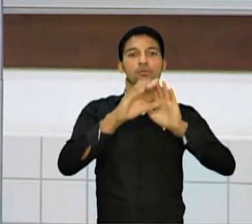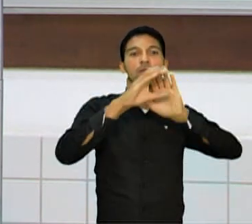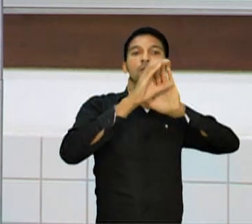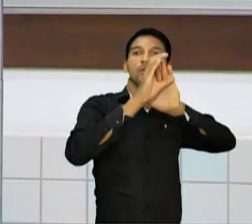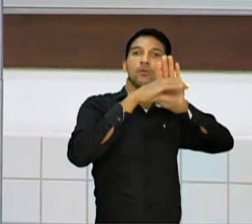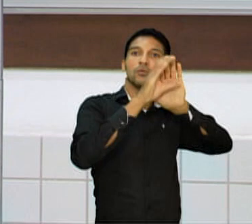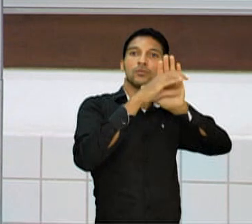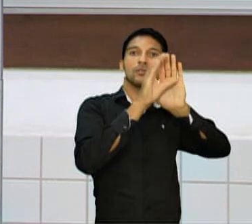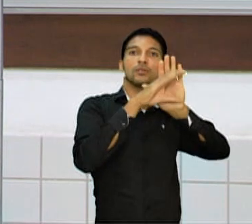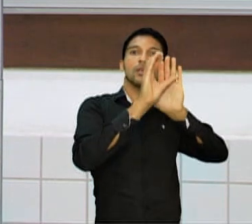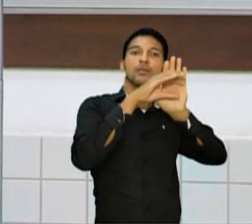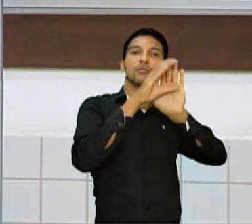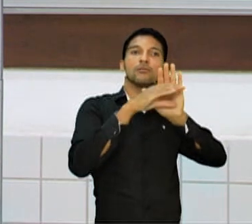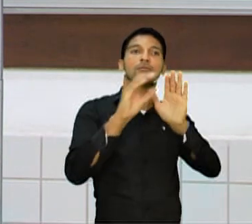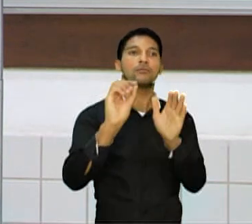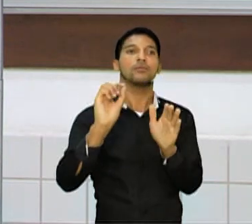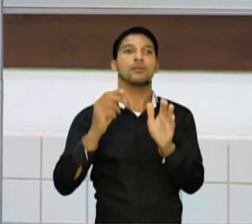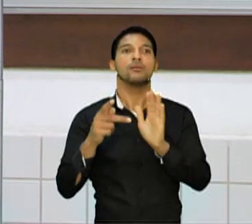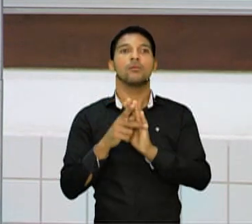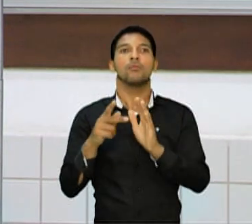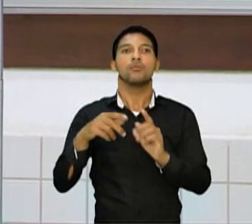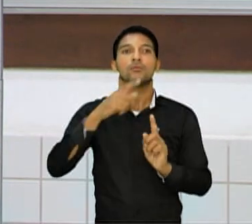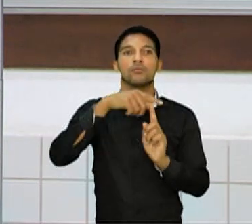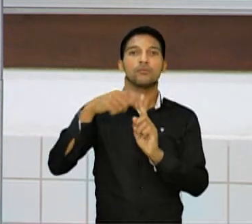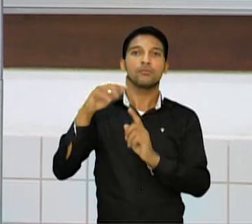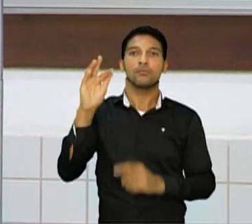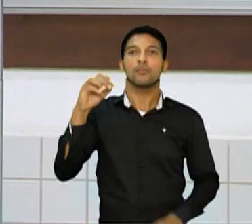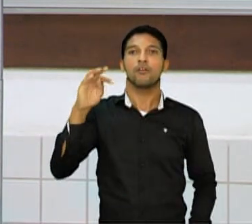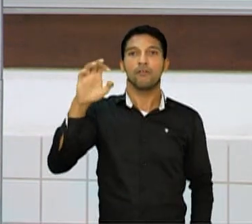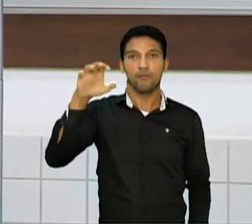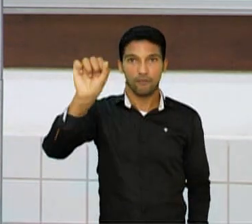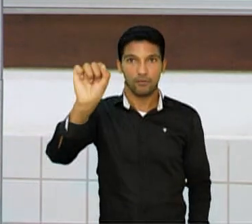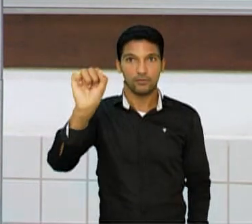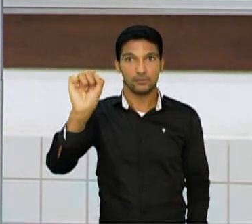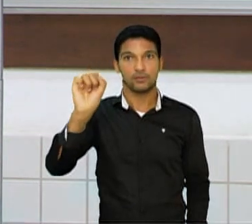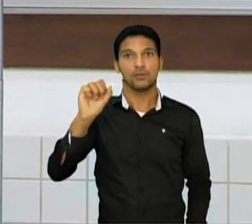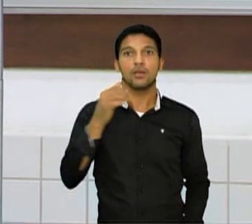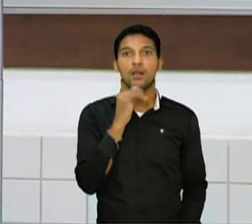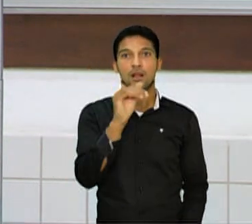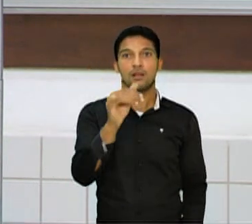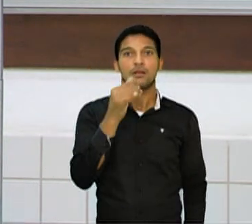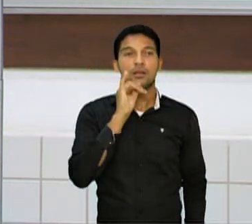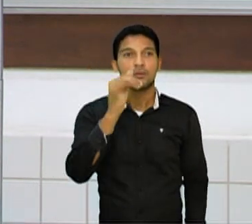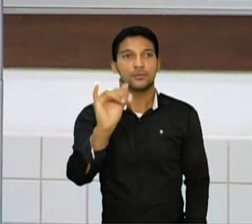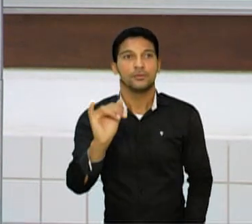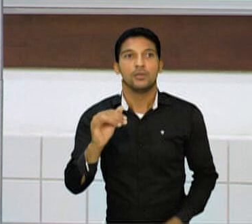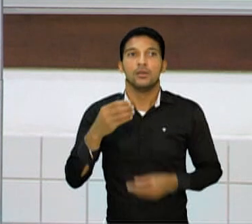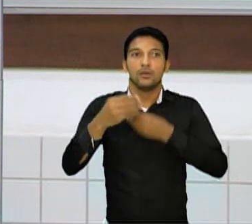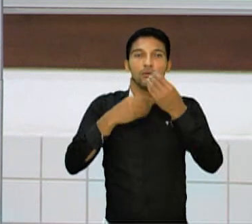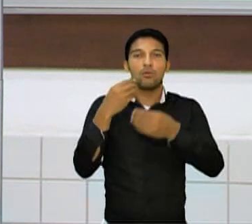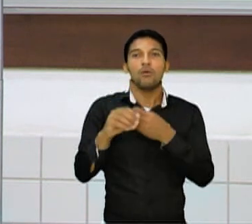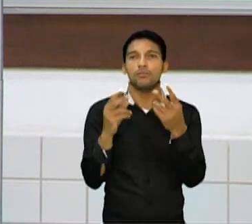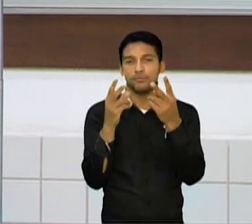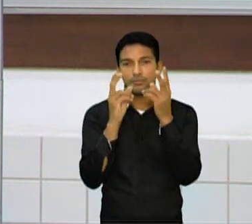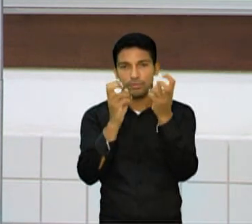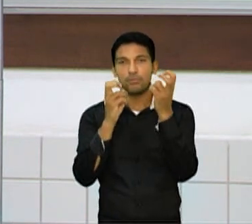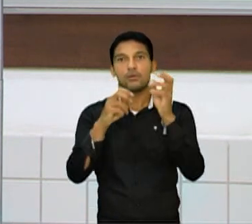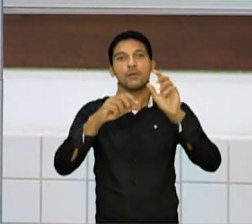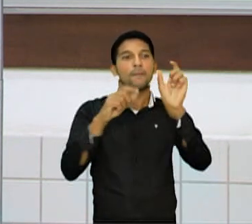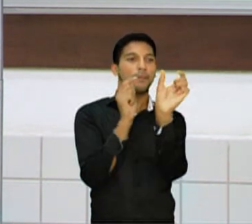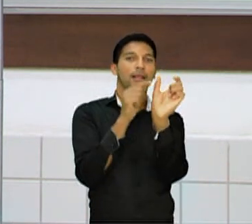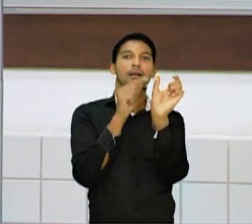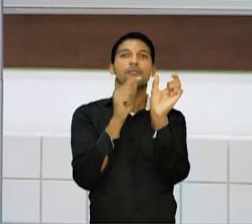fonte energética. Então, quando nós temos as fontes energéticas, nós temos que observar ela como sendo a palavra